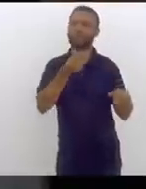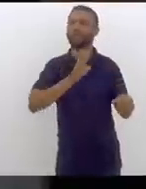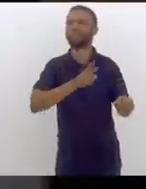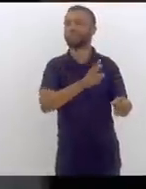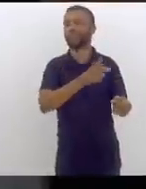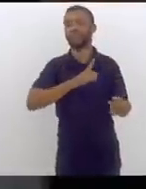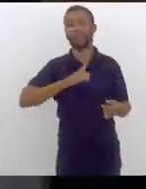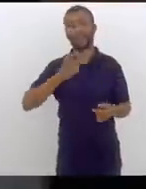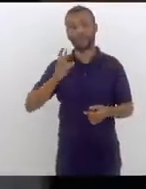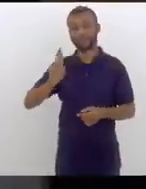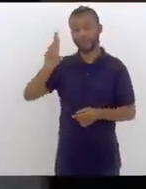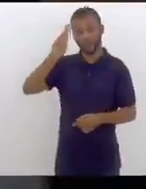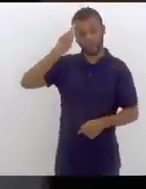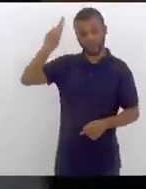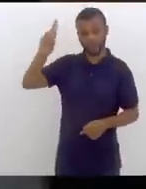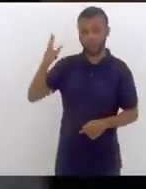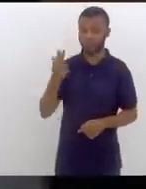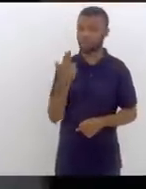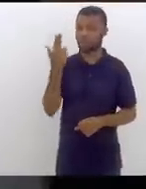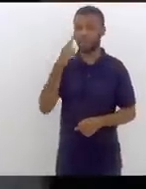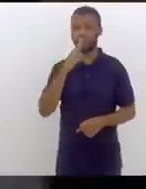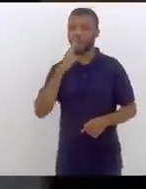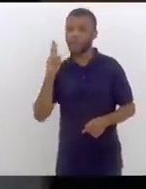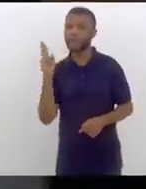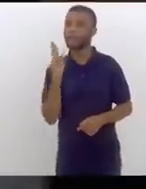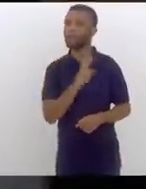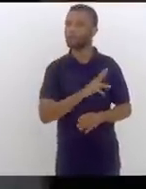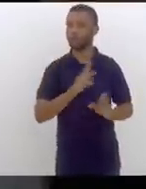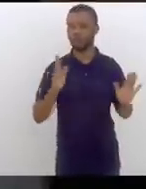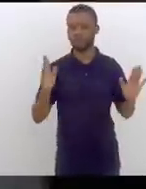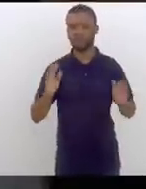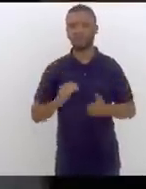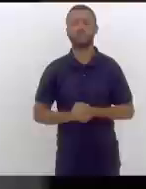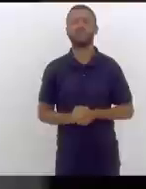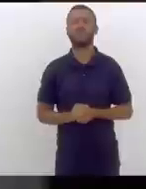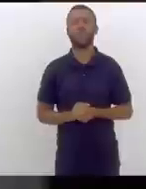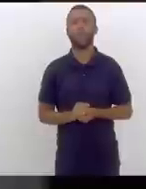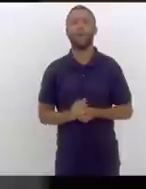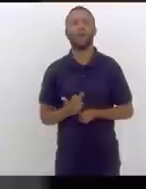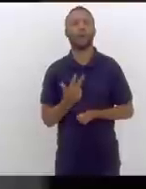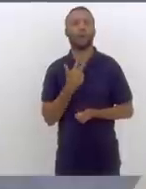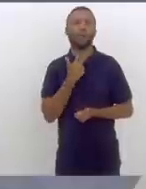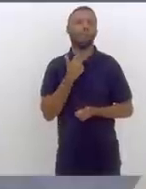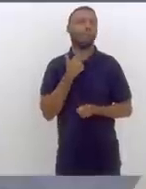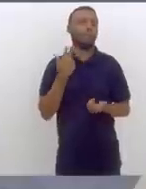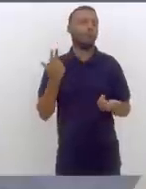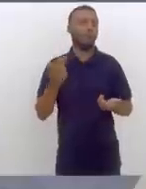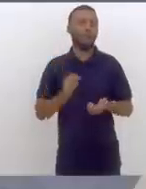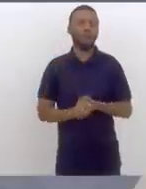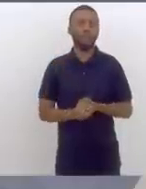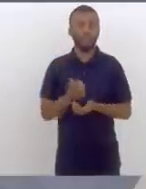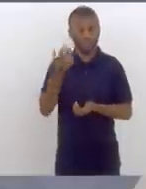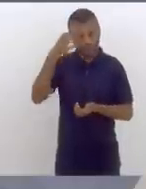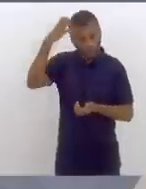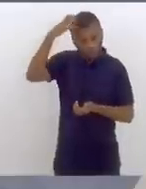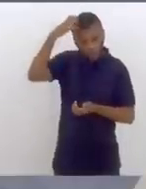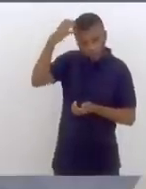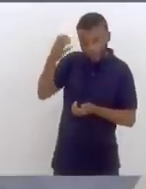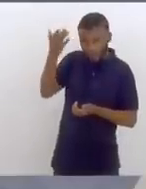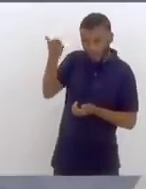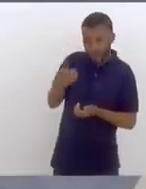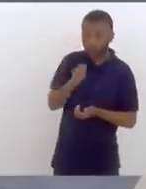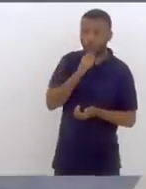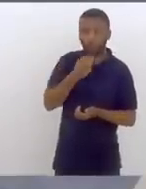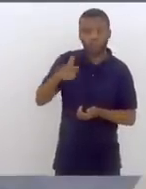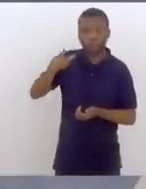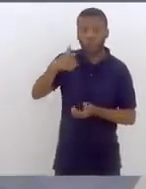comandante que não pode responder não pode não pode ele não tem culpa eu não